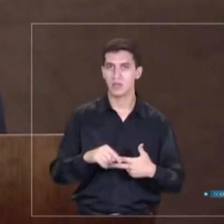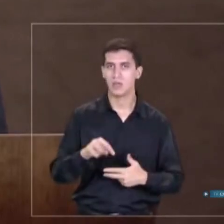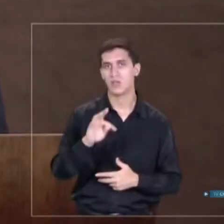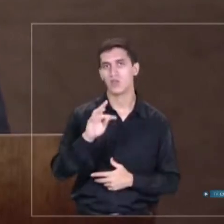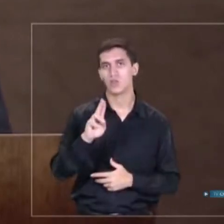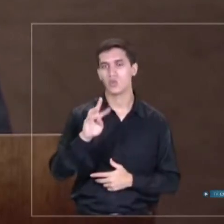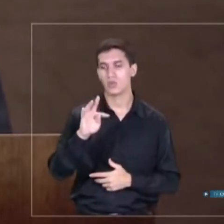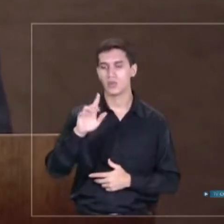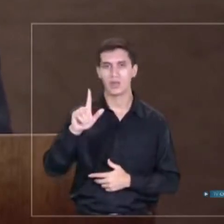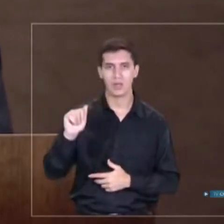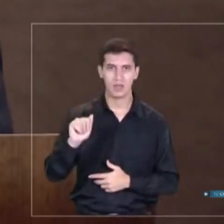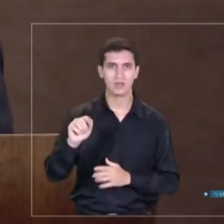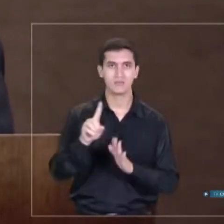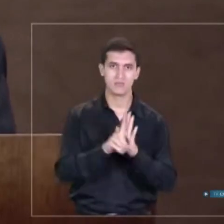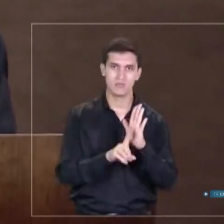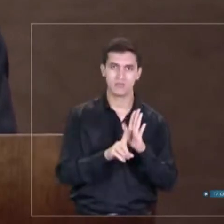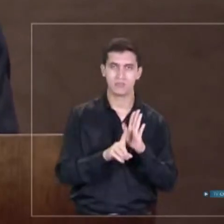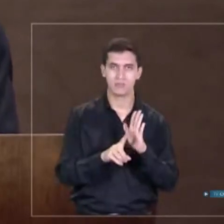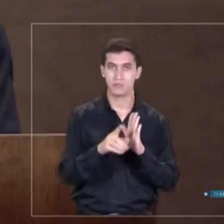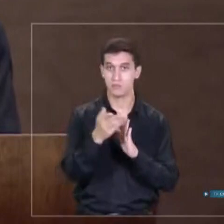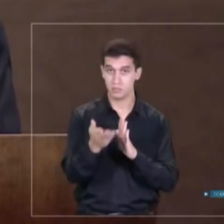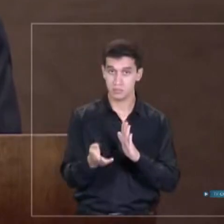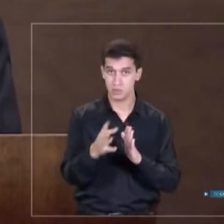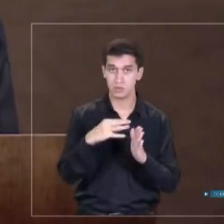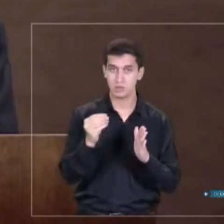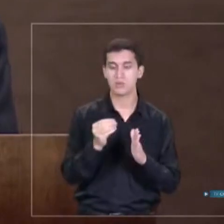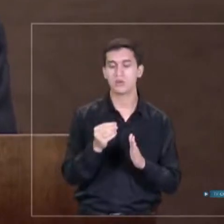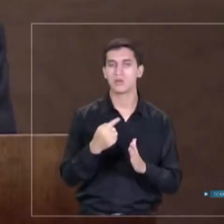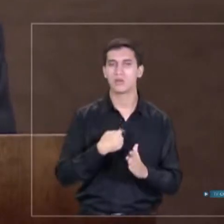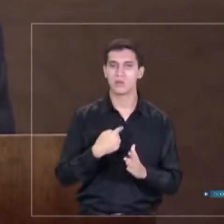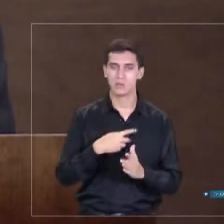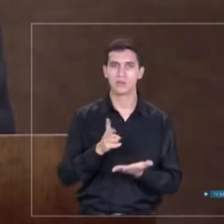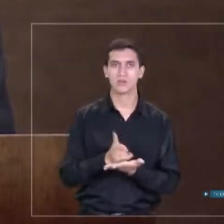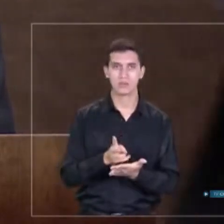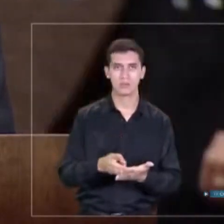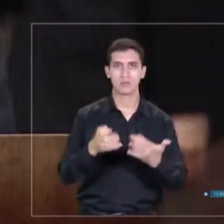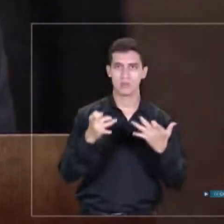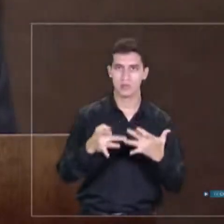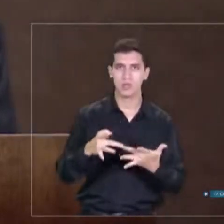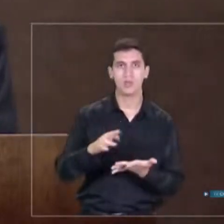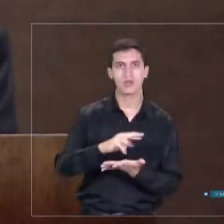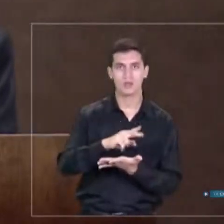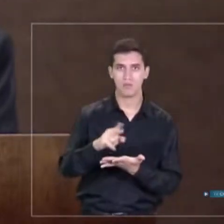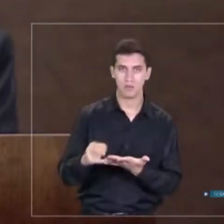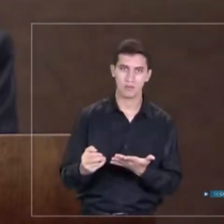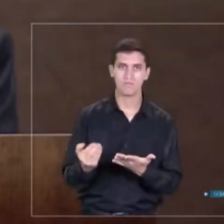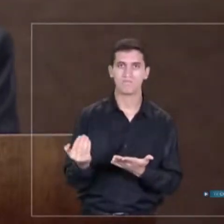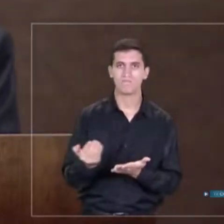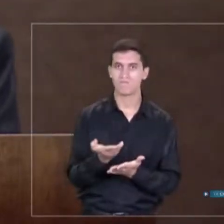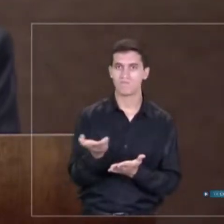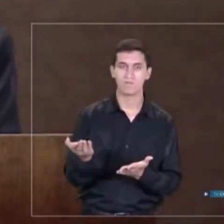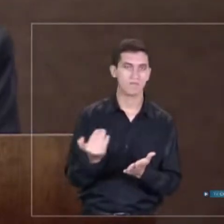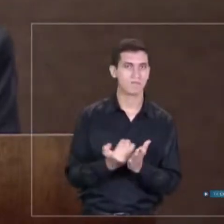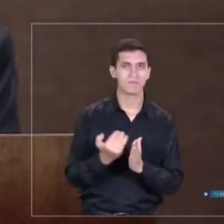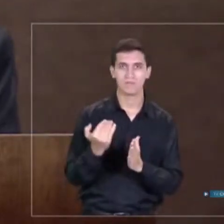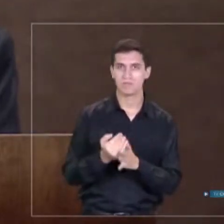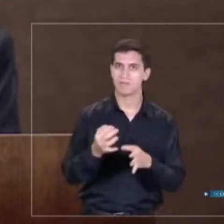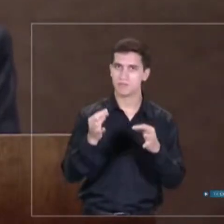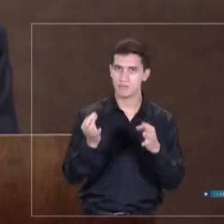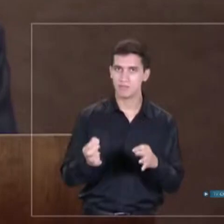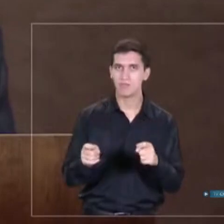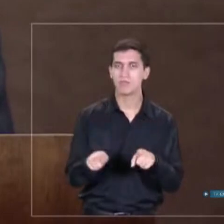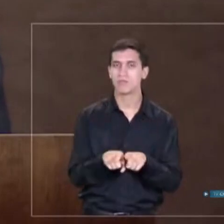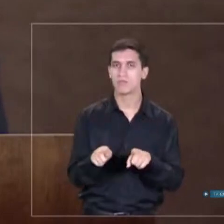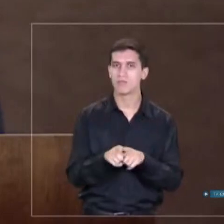dos direitos nesta Ótica insisto são instrumentos para maior celeridade e